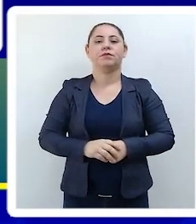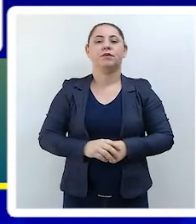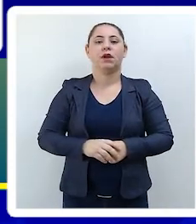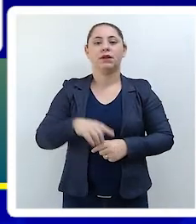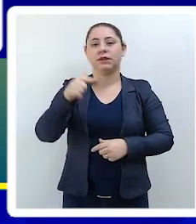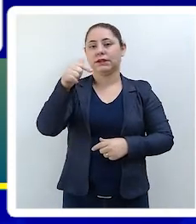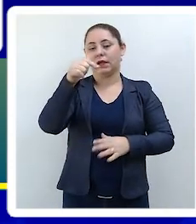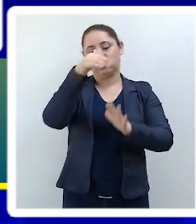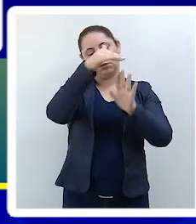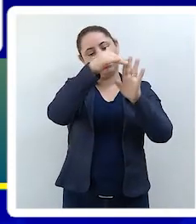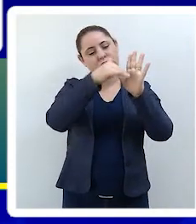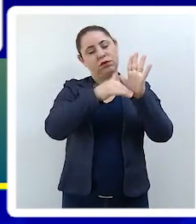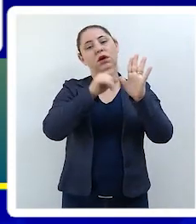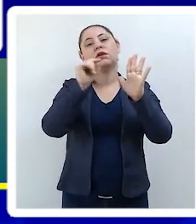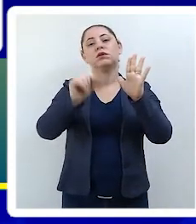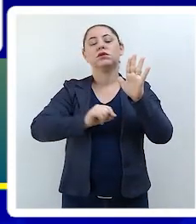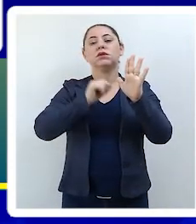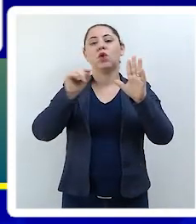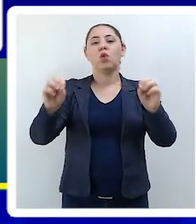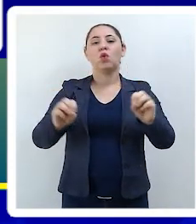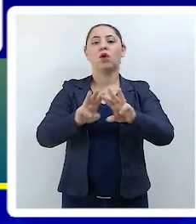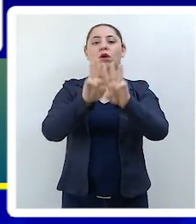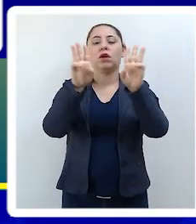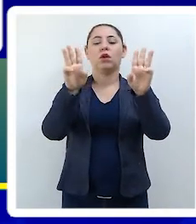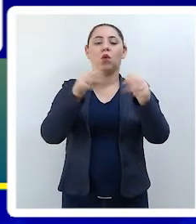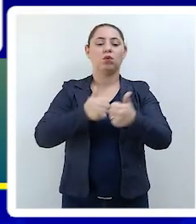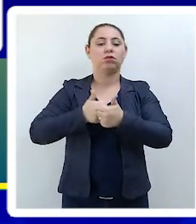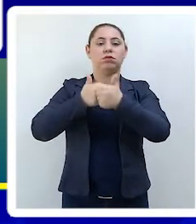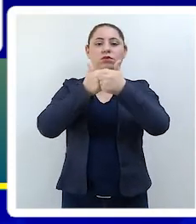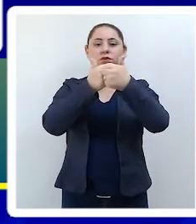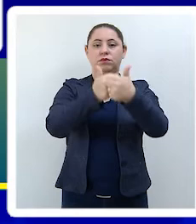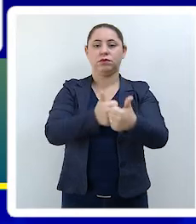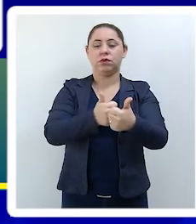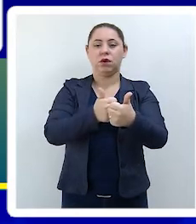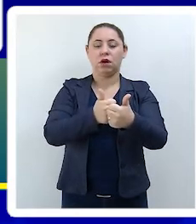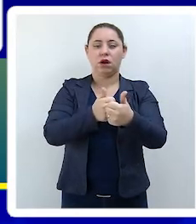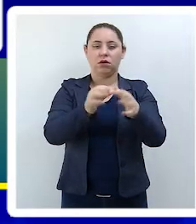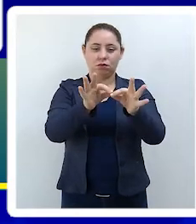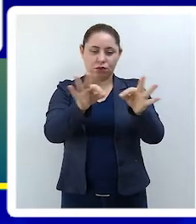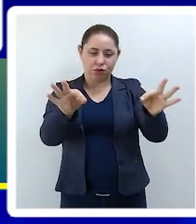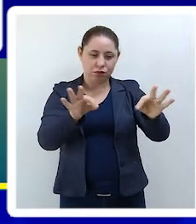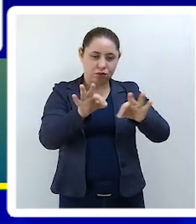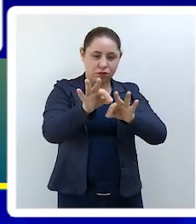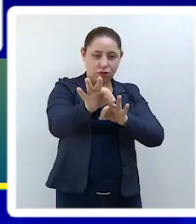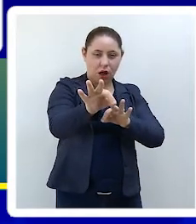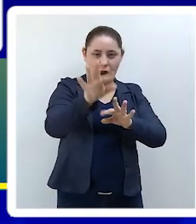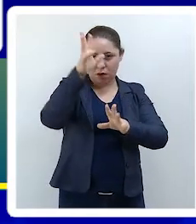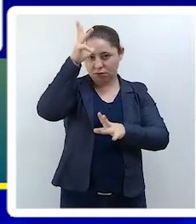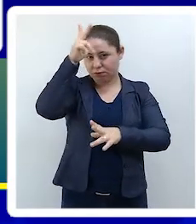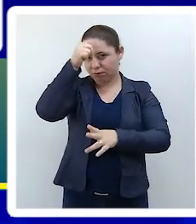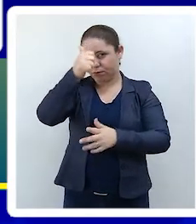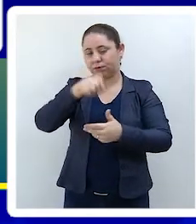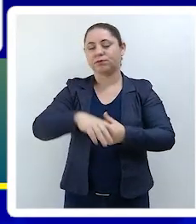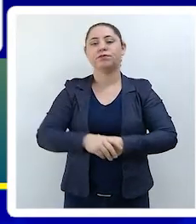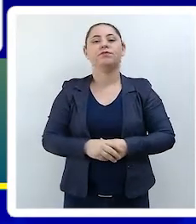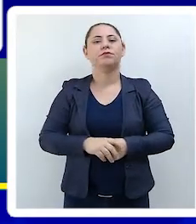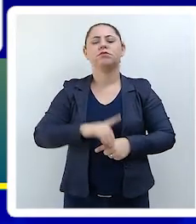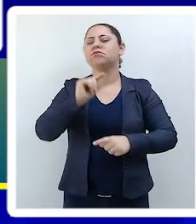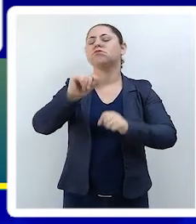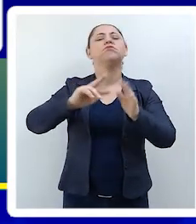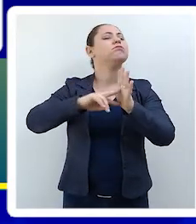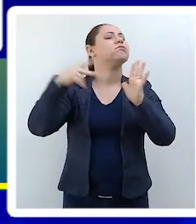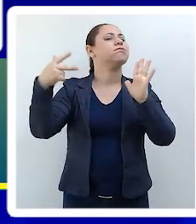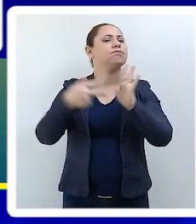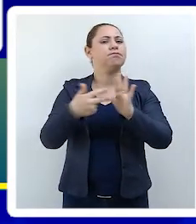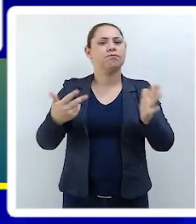sétimo e último princípio, ele tem a ver com acompanhamento, medição e resultado. E o que isso